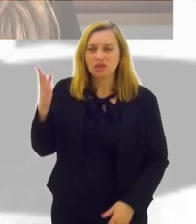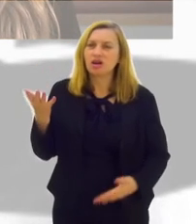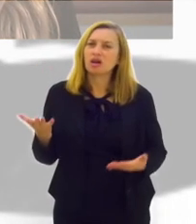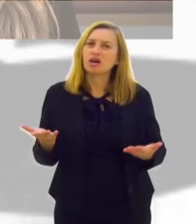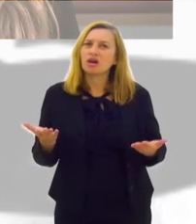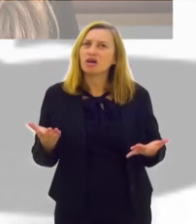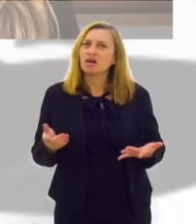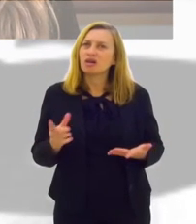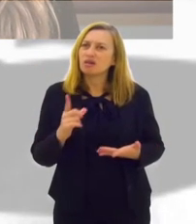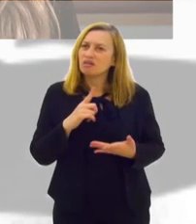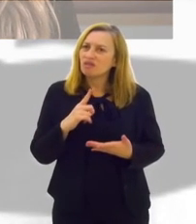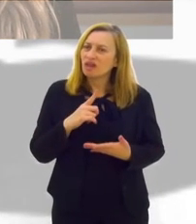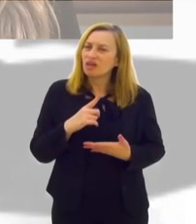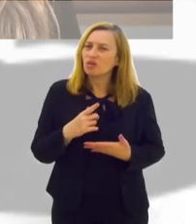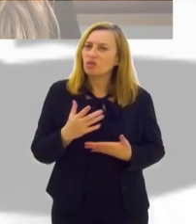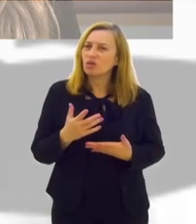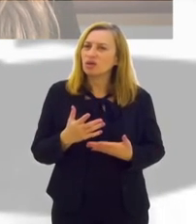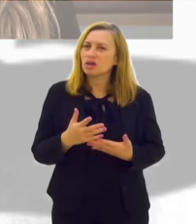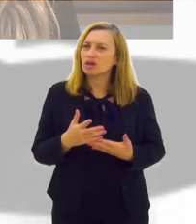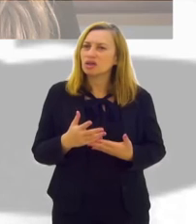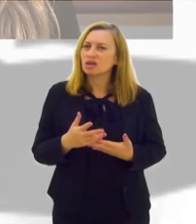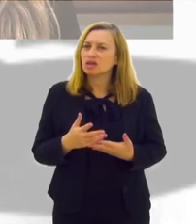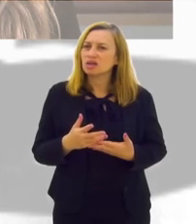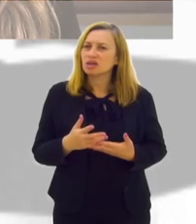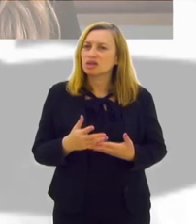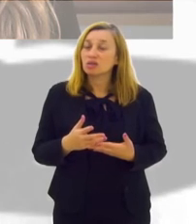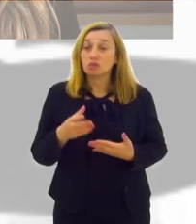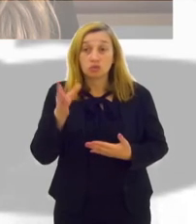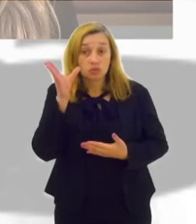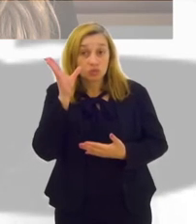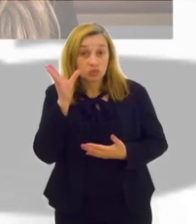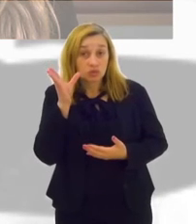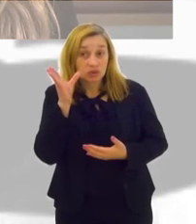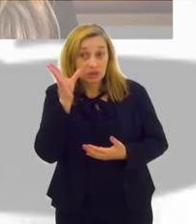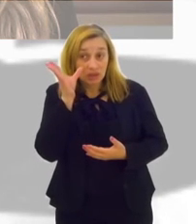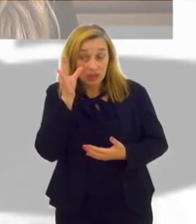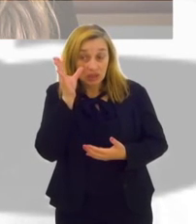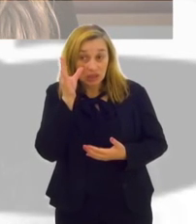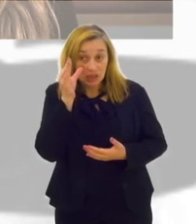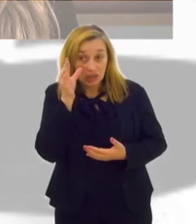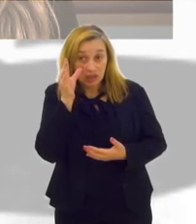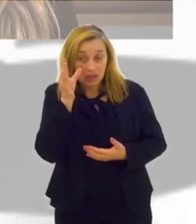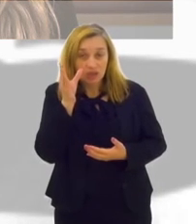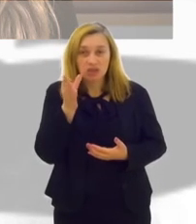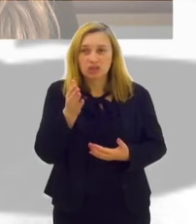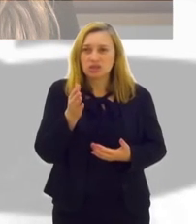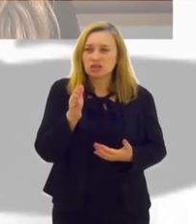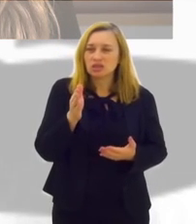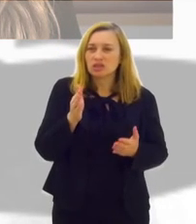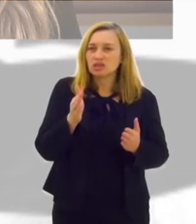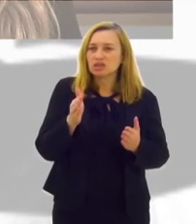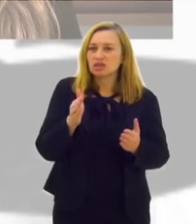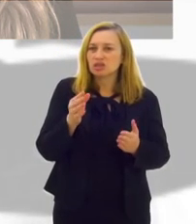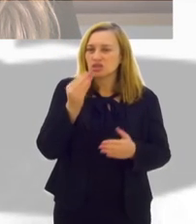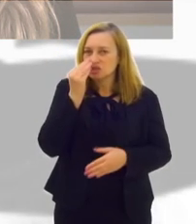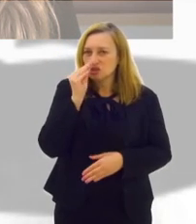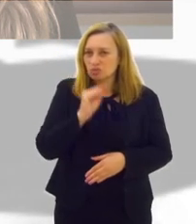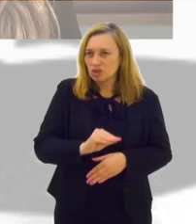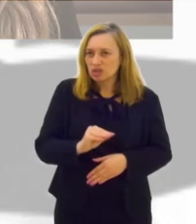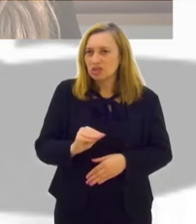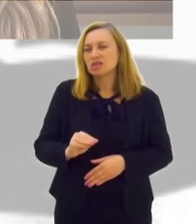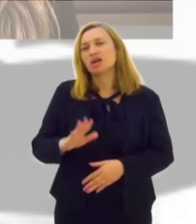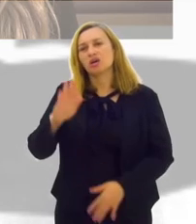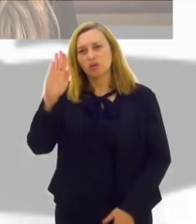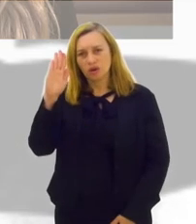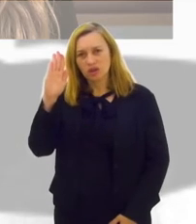candidatos e que tenham a mera intenção de manchar a reputação de um candidato.